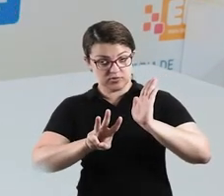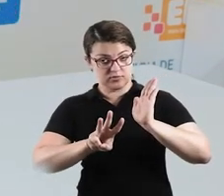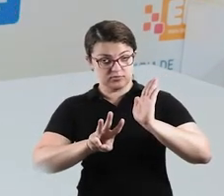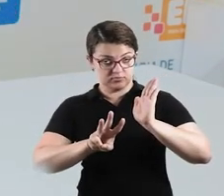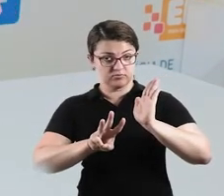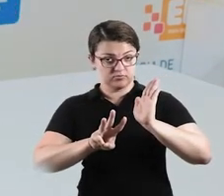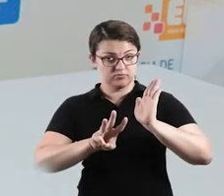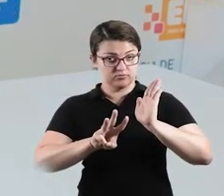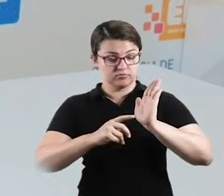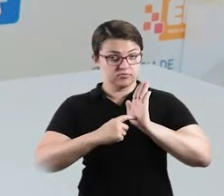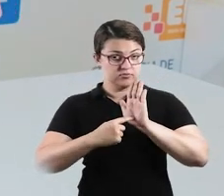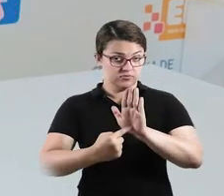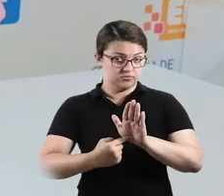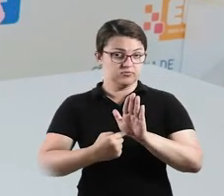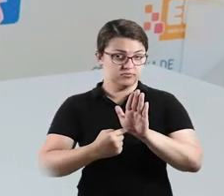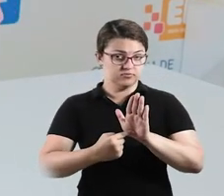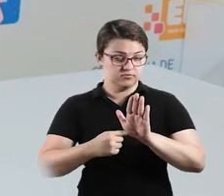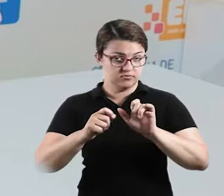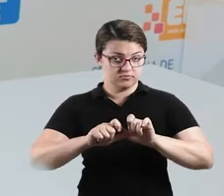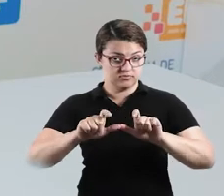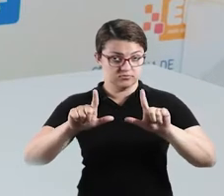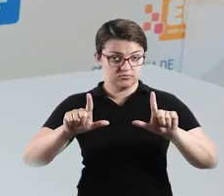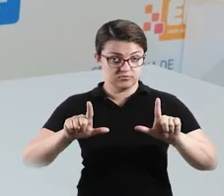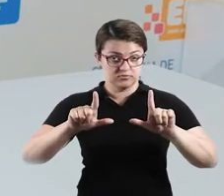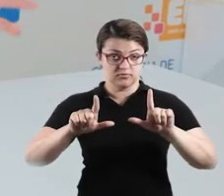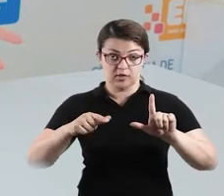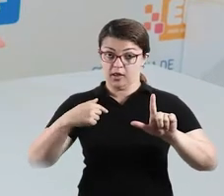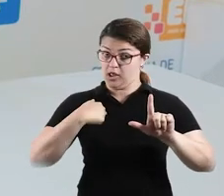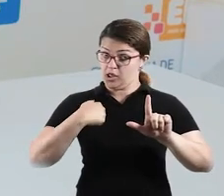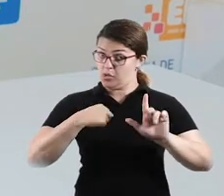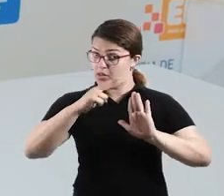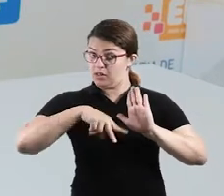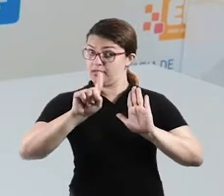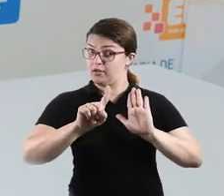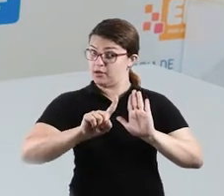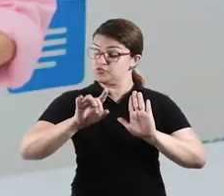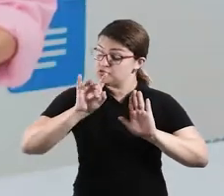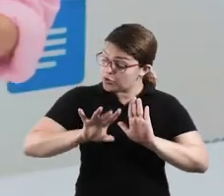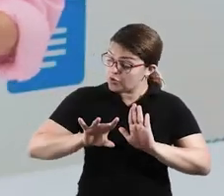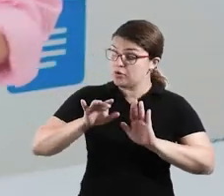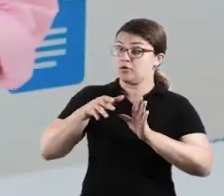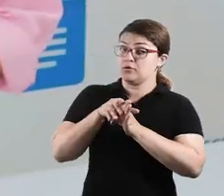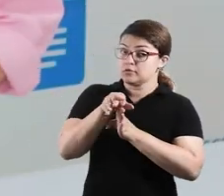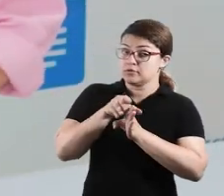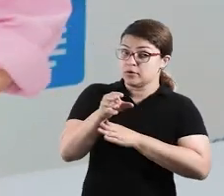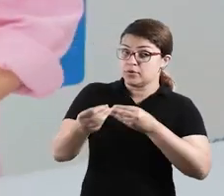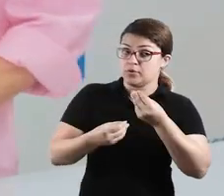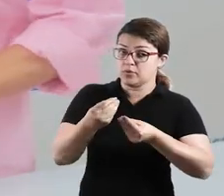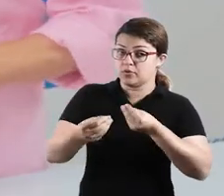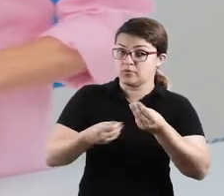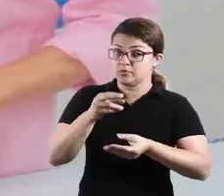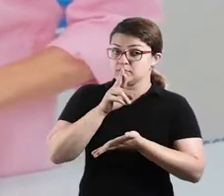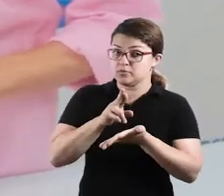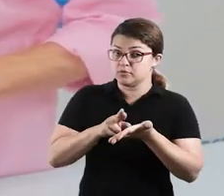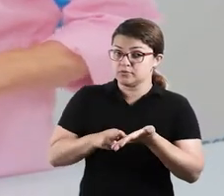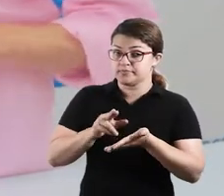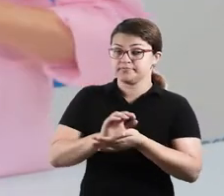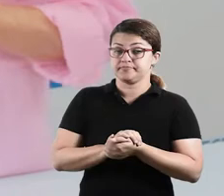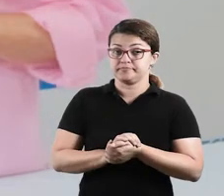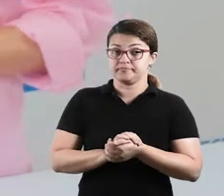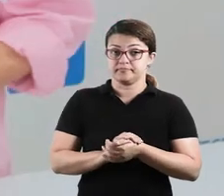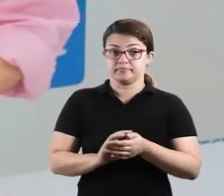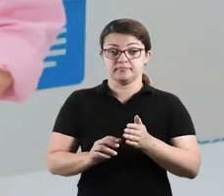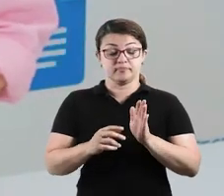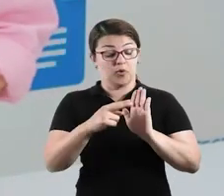está disponível na íntegra para você. A professora não vai ler, só vai te orientar como realizar. Então veja bem,